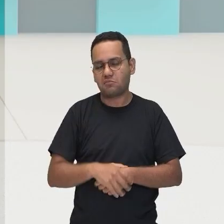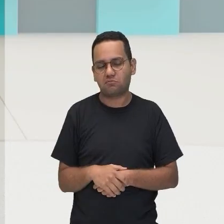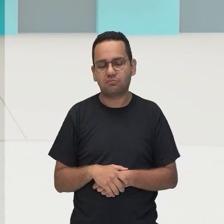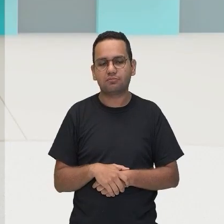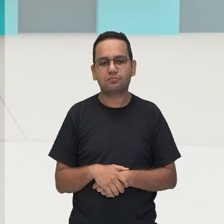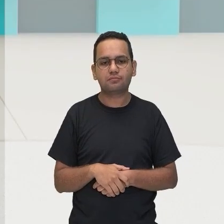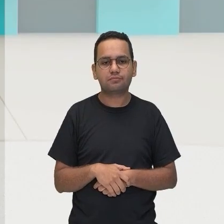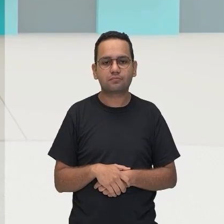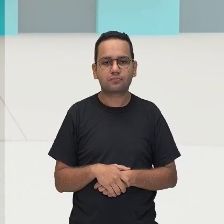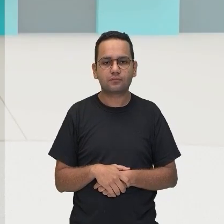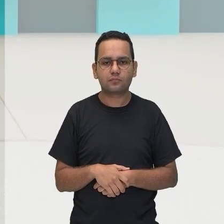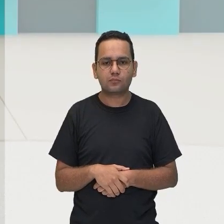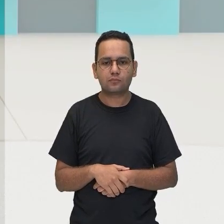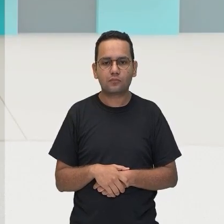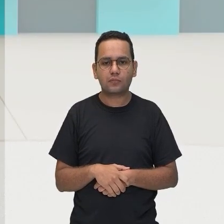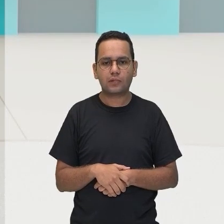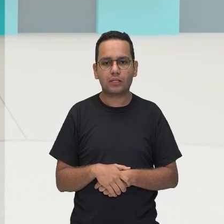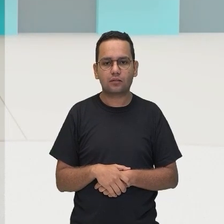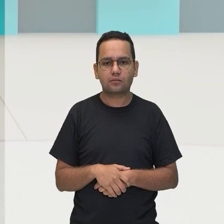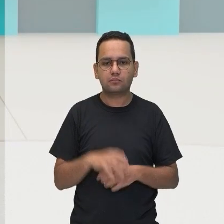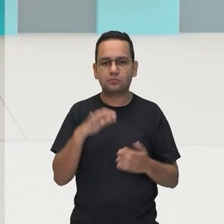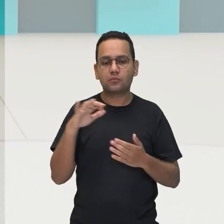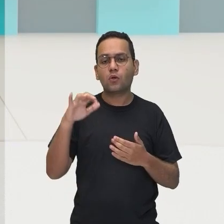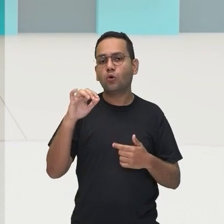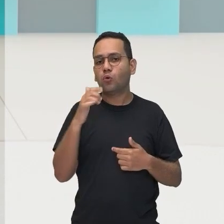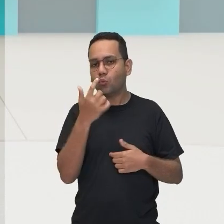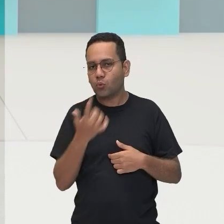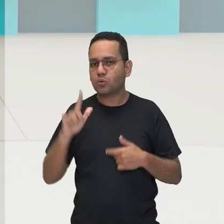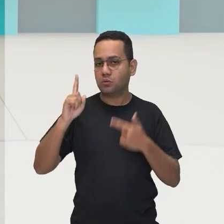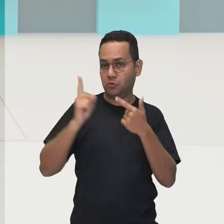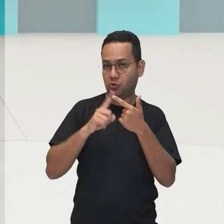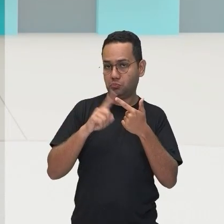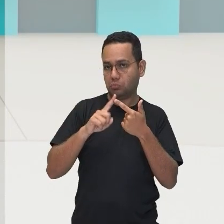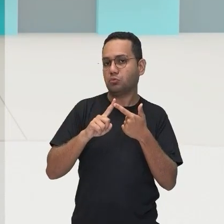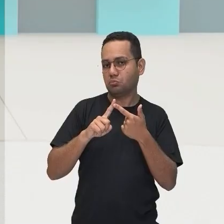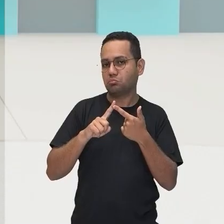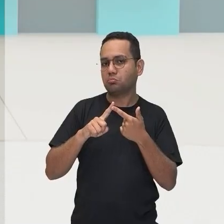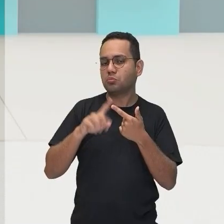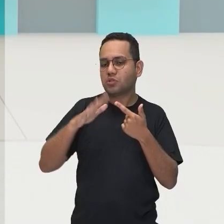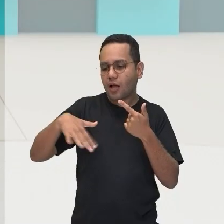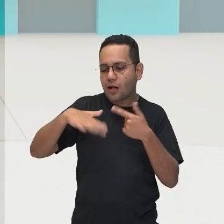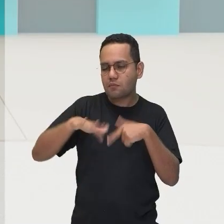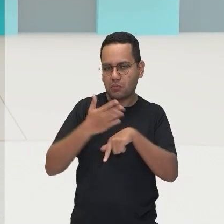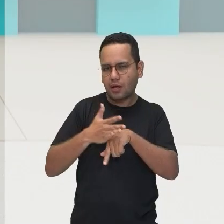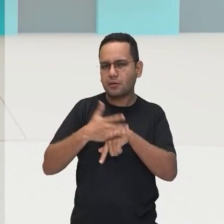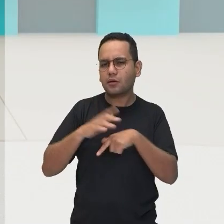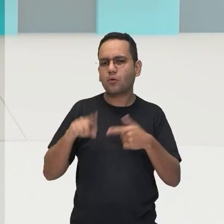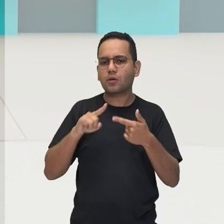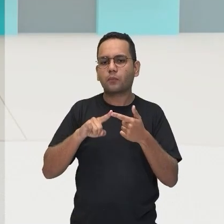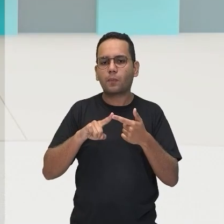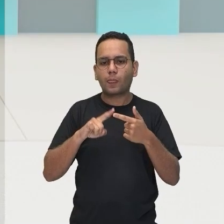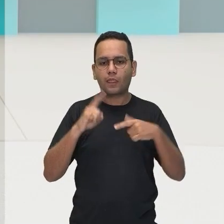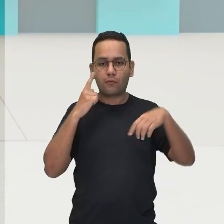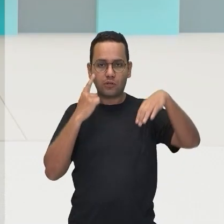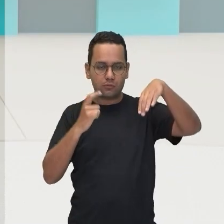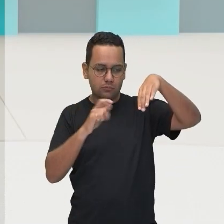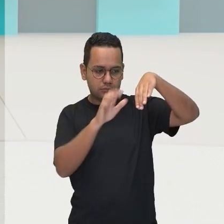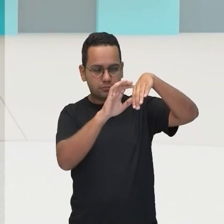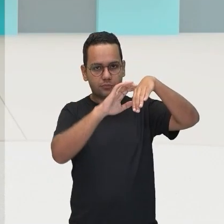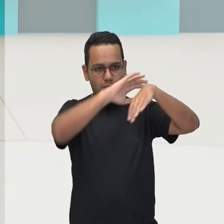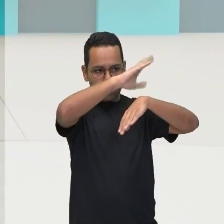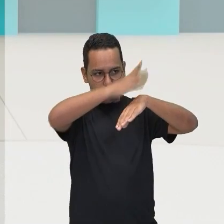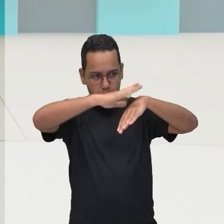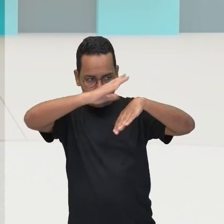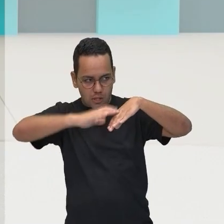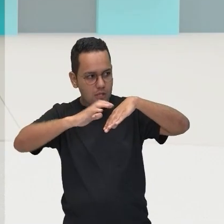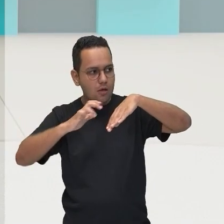outra alternativa, né, dessa prática de aventura no meio terrestre, a escalada, que tem o objetivo de